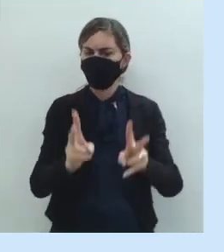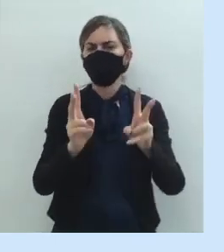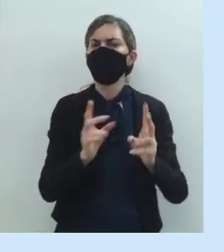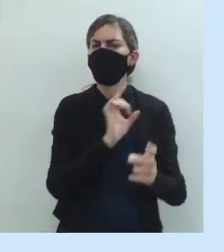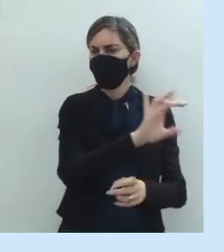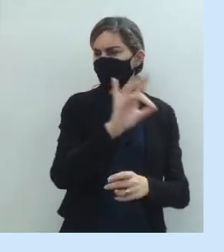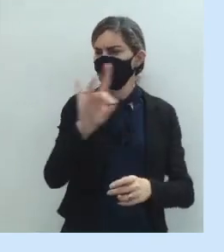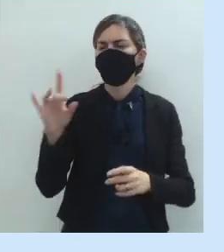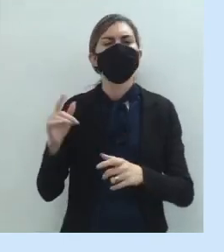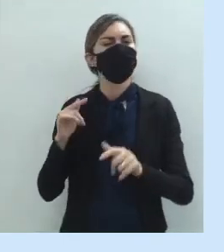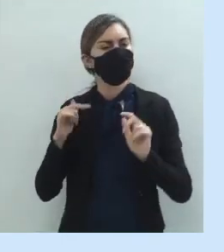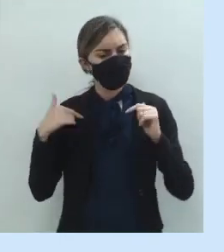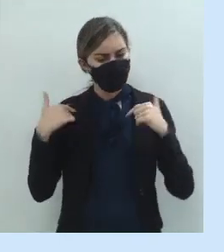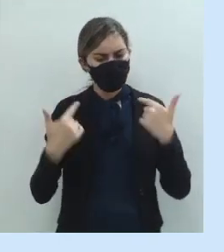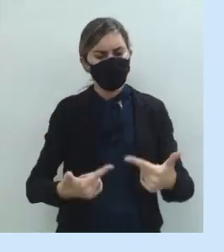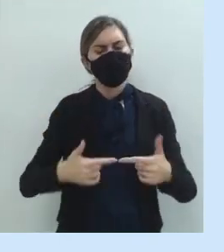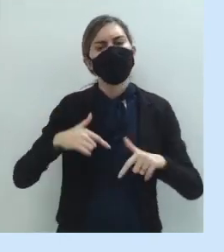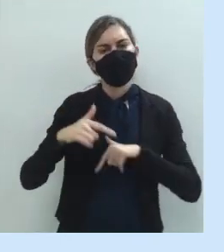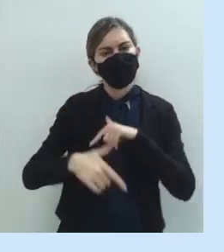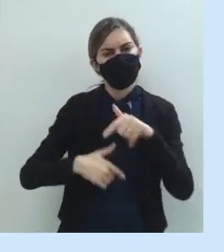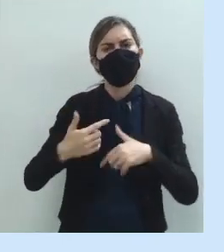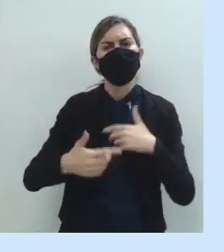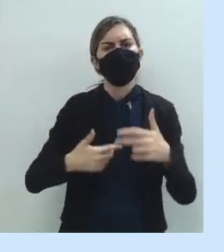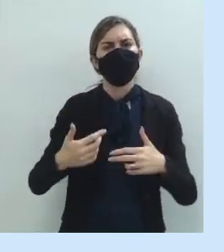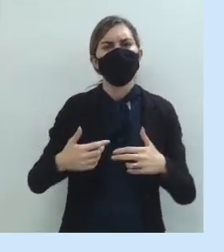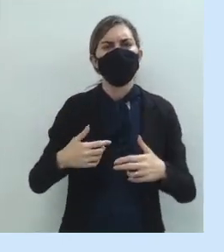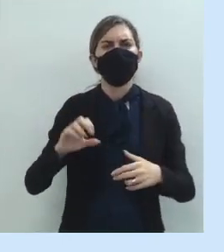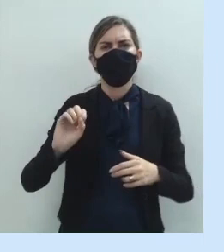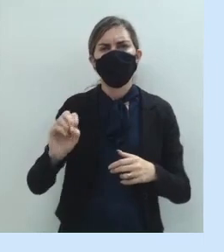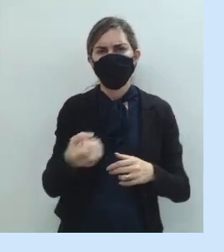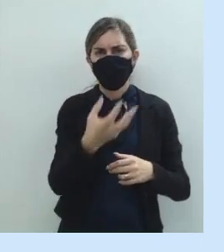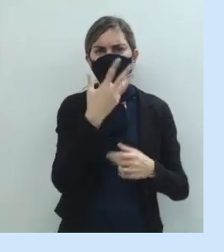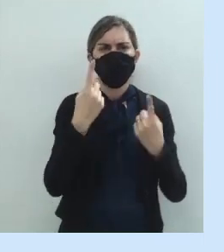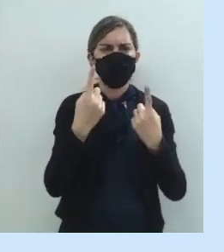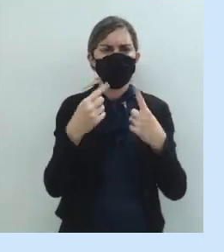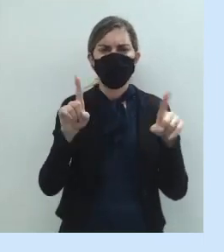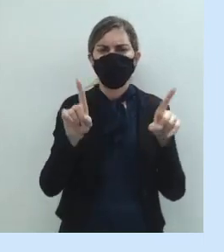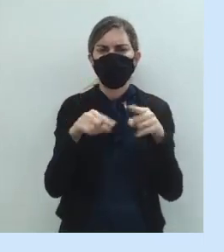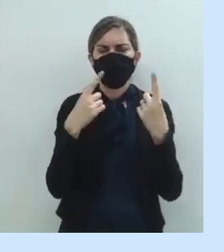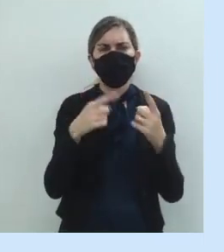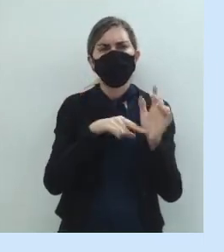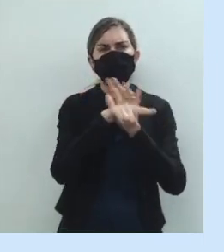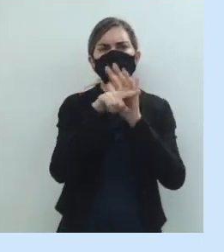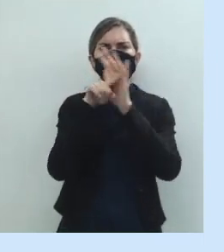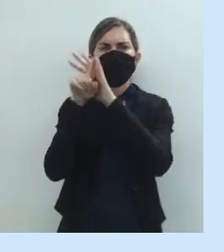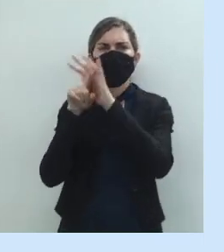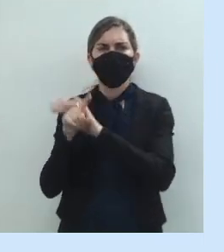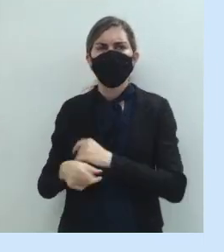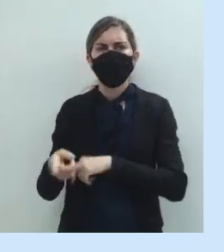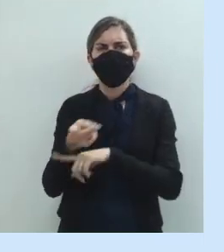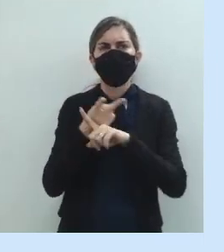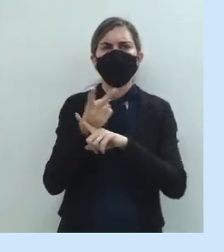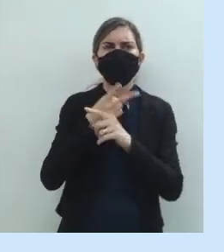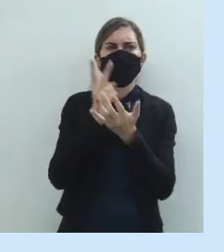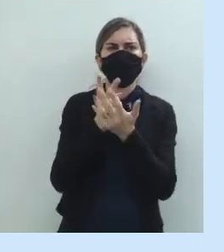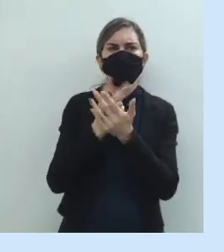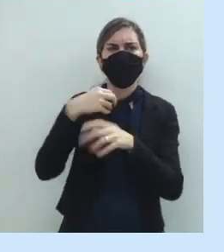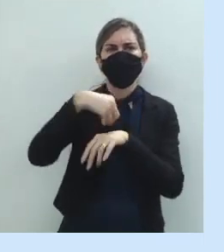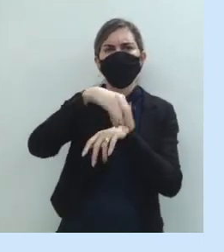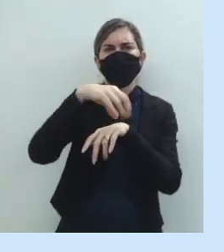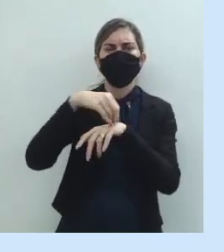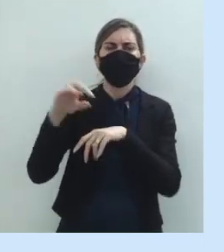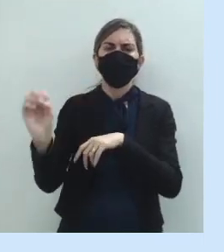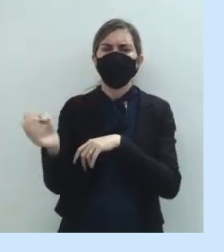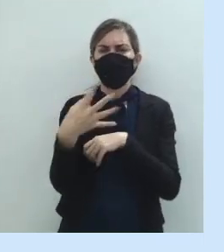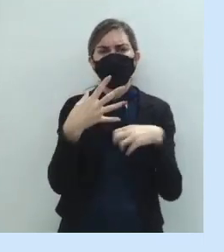carreiras e continuaram esse movimento de inovação da música, de pesquisa, de buscar sempre estar trazendo algo